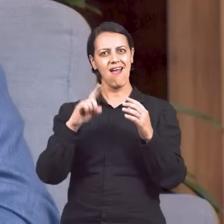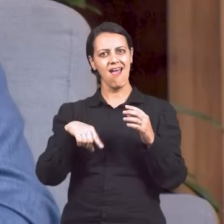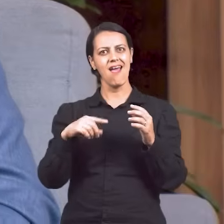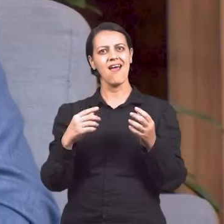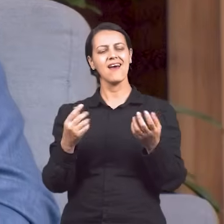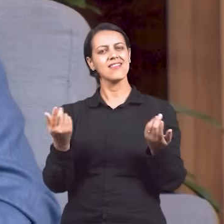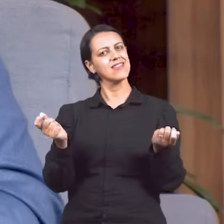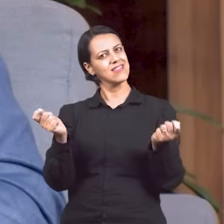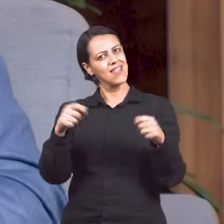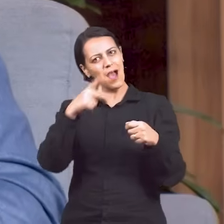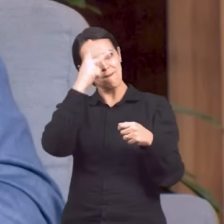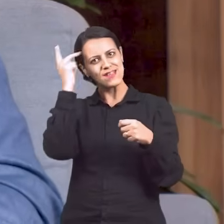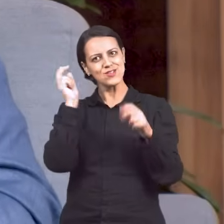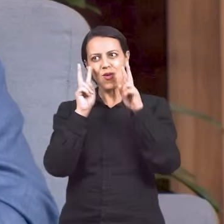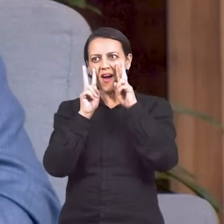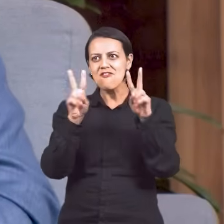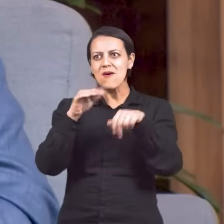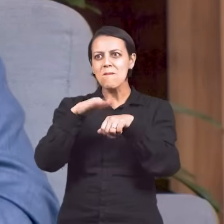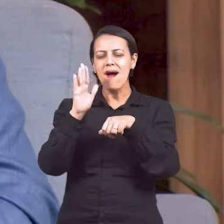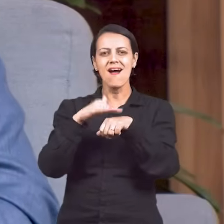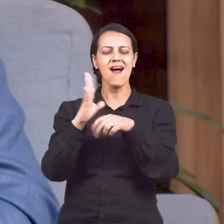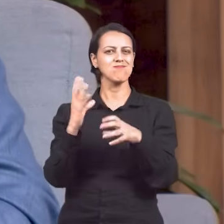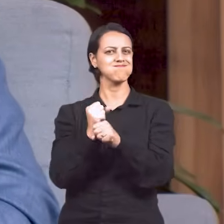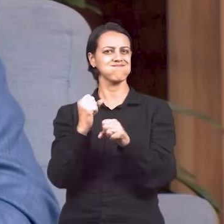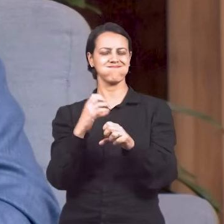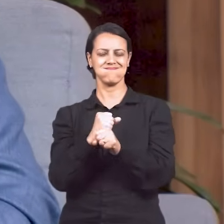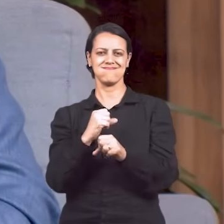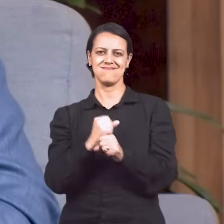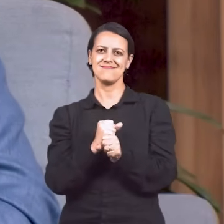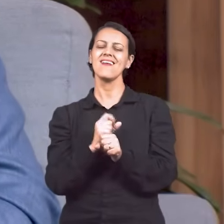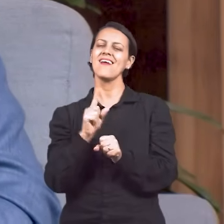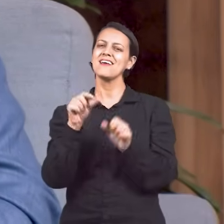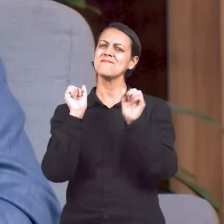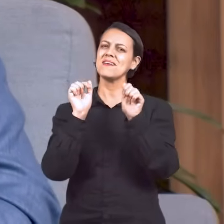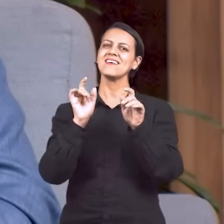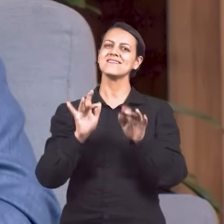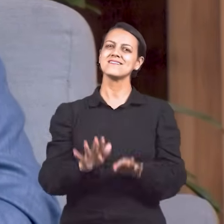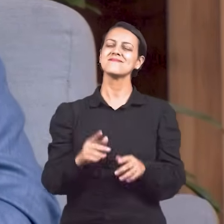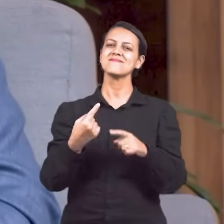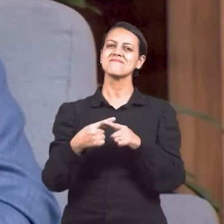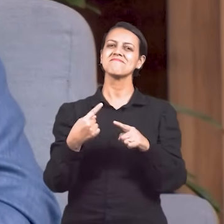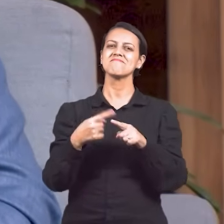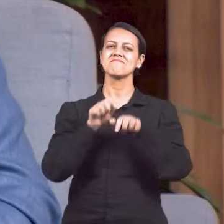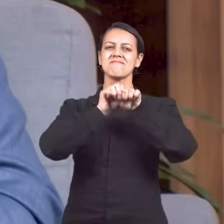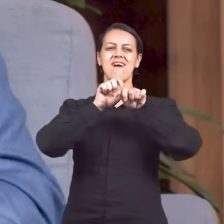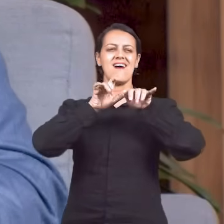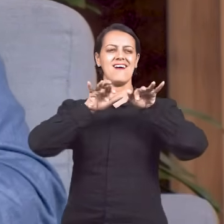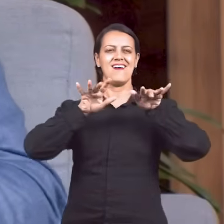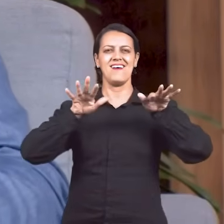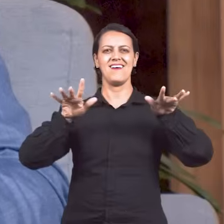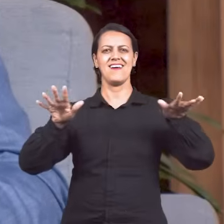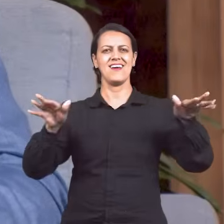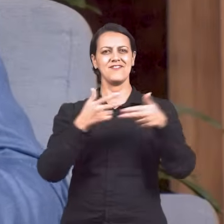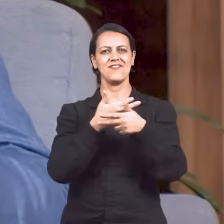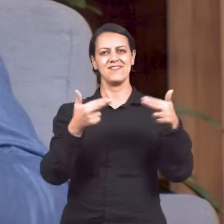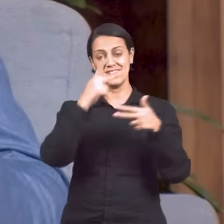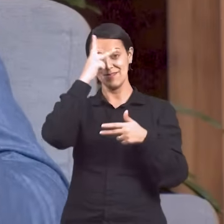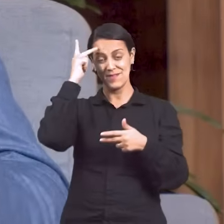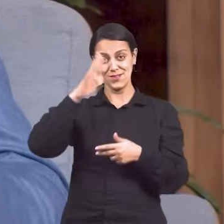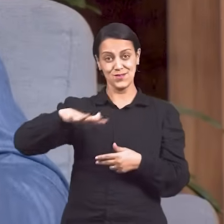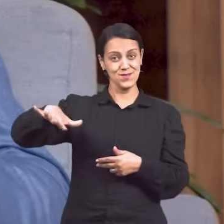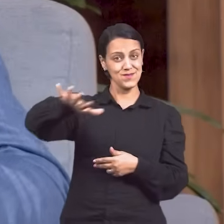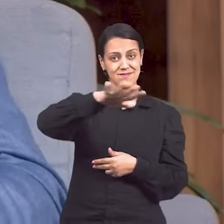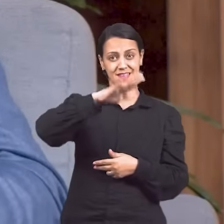programa e dá mais visibilidade. E tem sido sempre uma bênção, porque temos alcançado muitas pessoas em